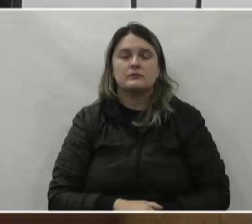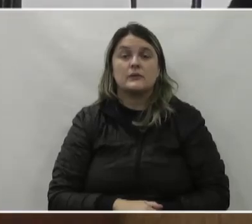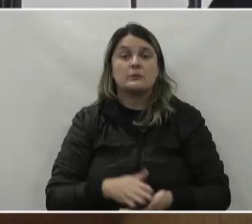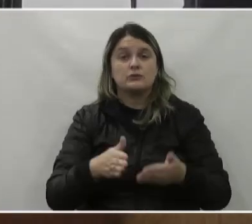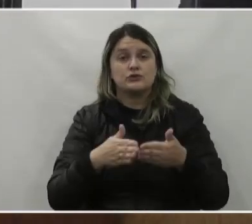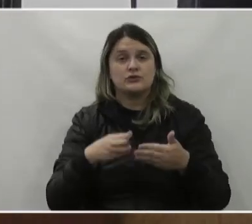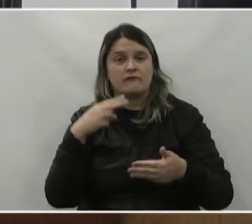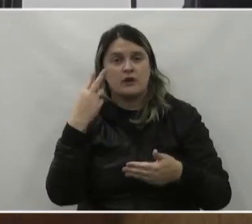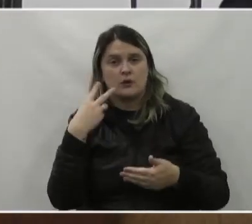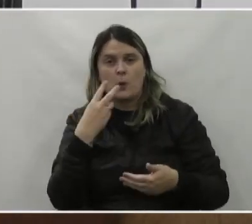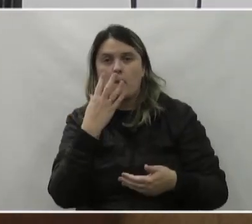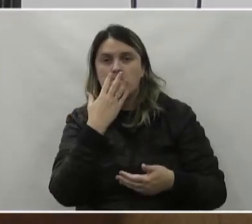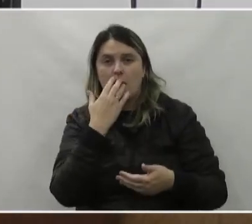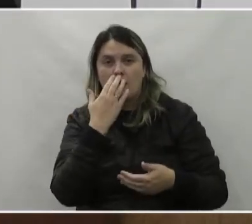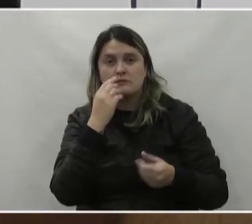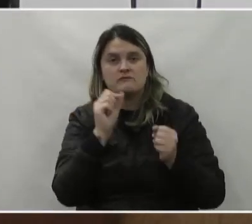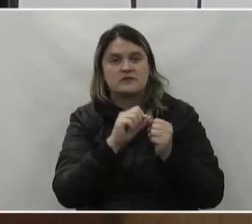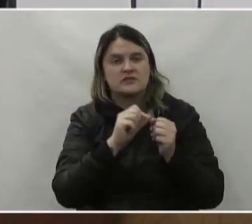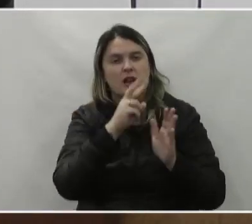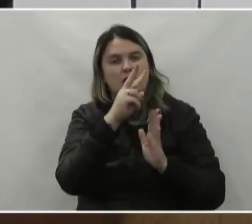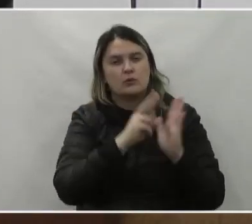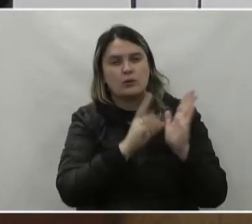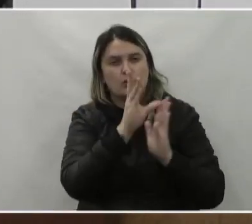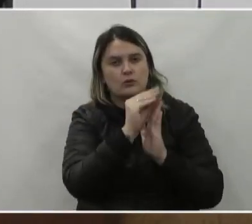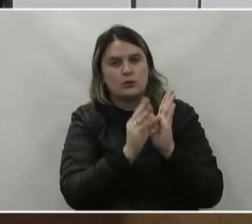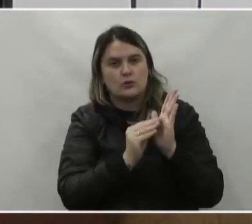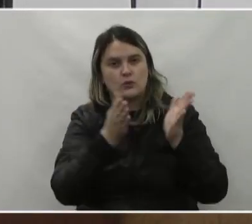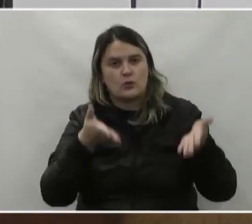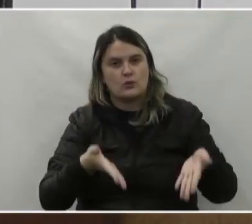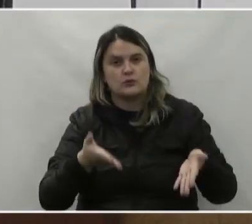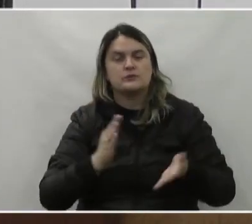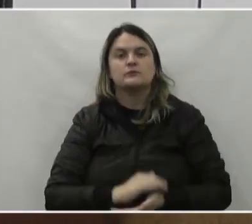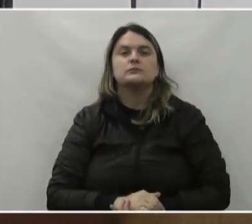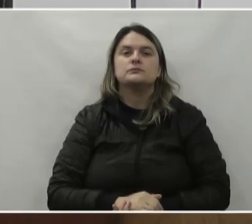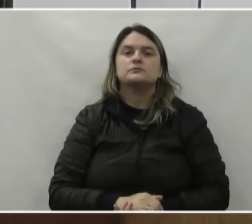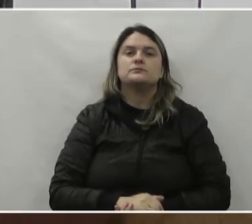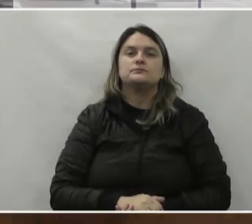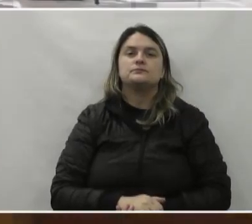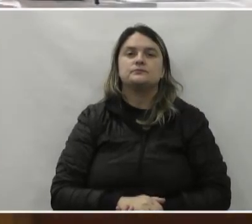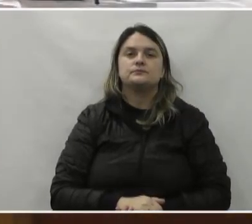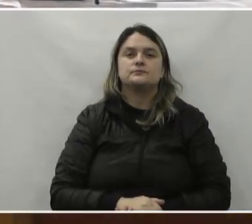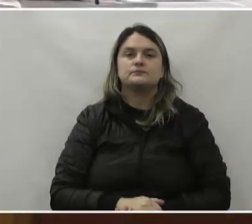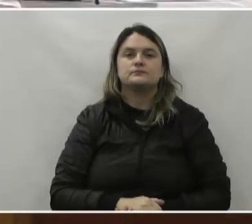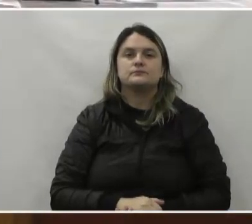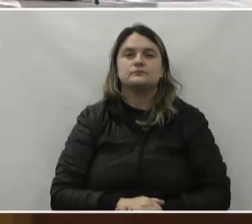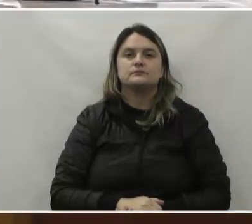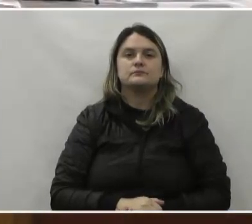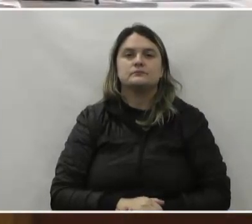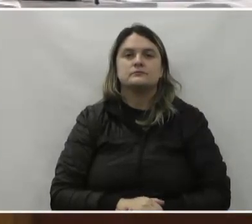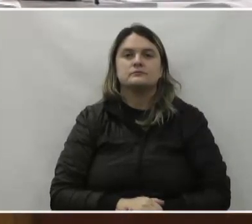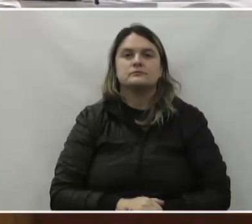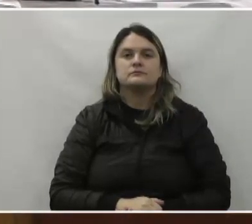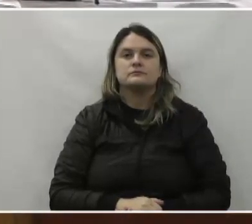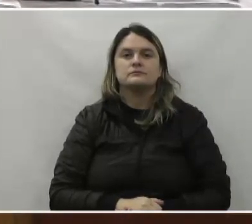Peço ao vereador Marcos Borracha Caos que proceda à leitura dos itens constantes do expediente do dia.